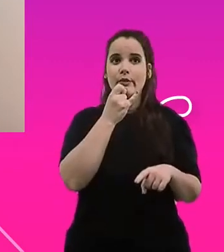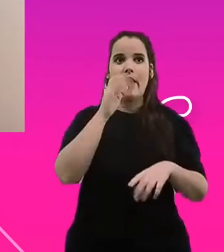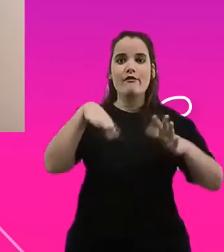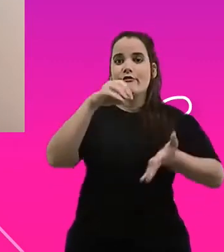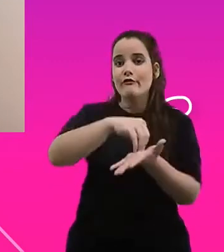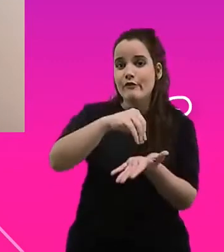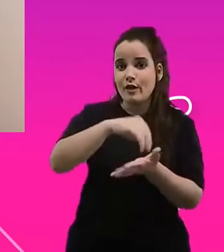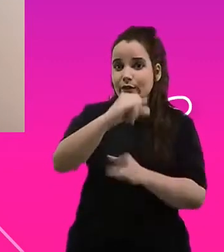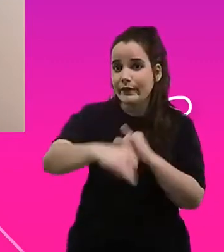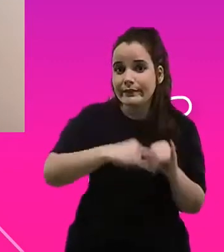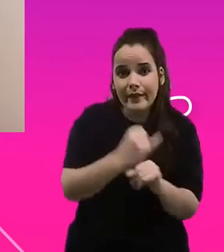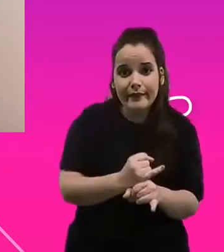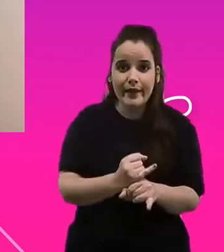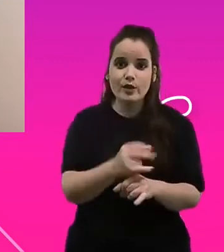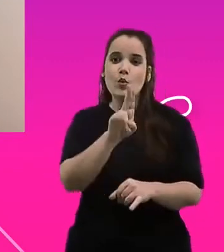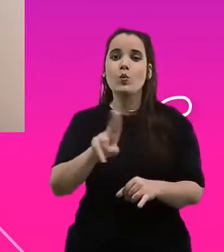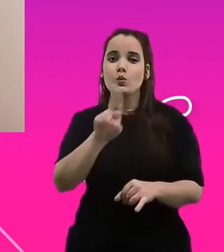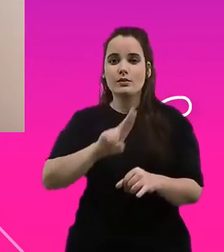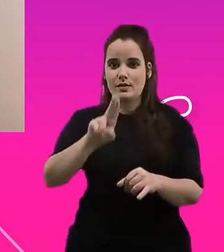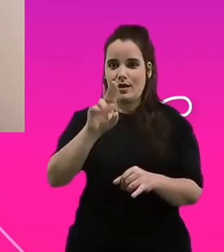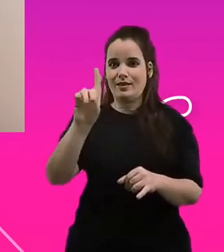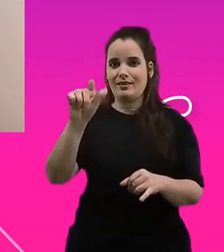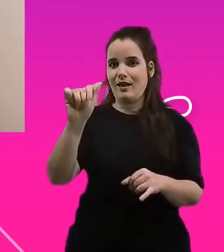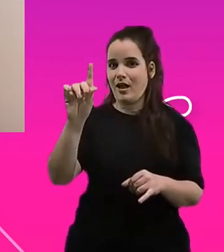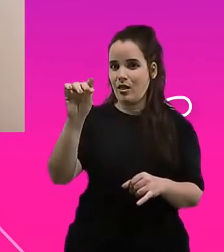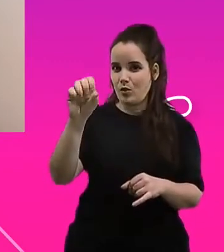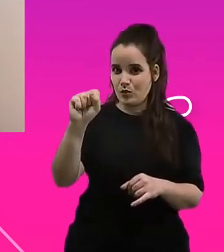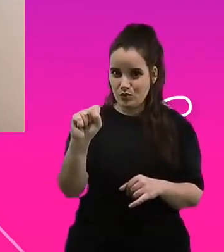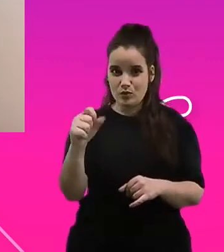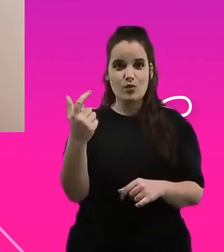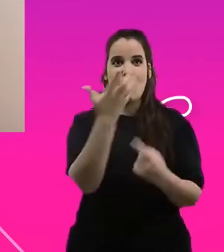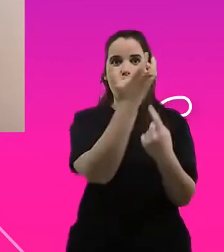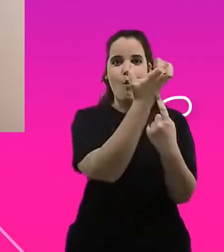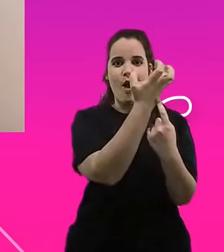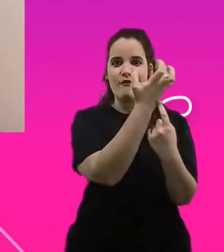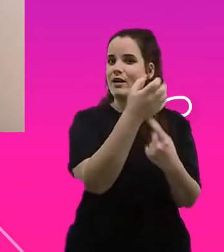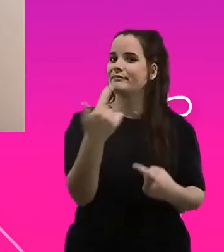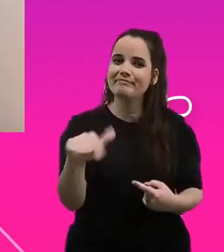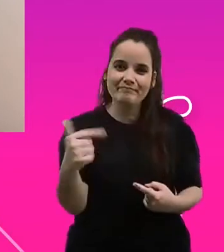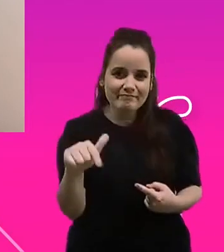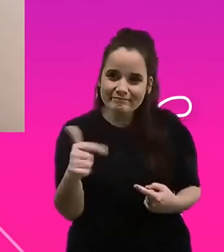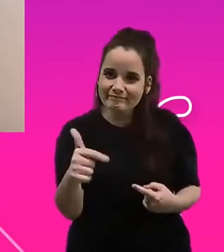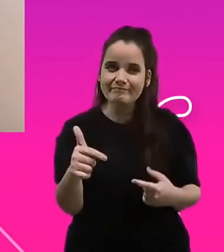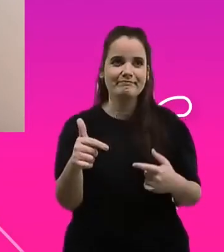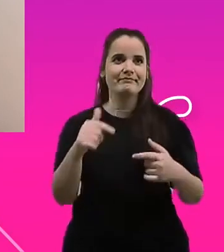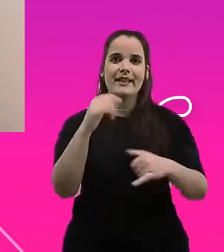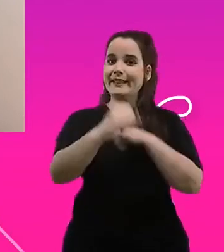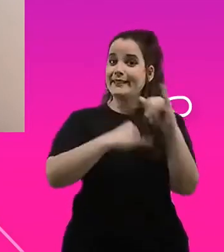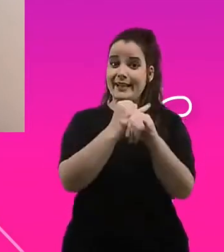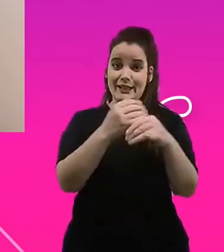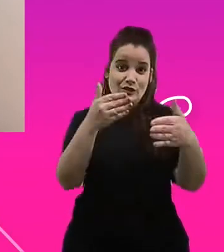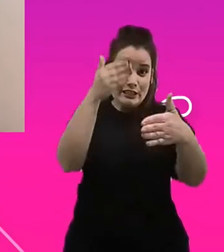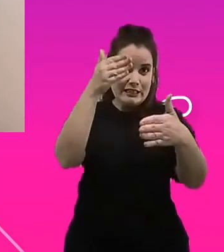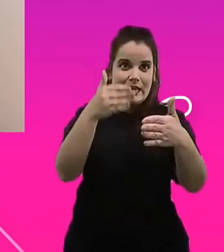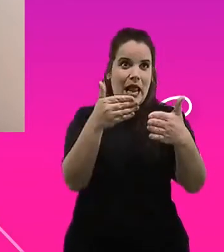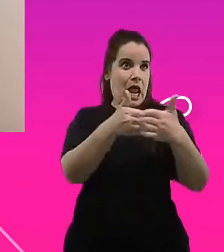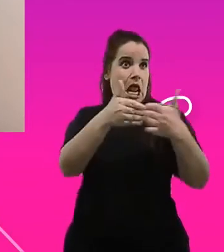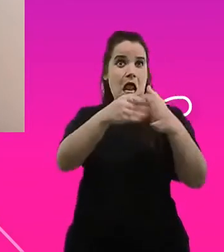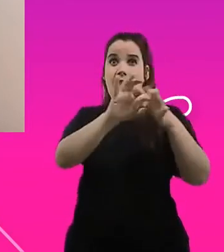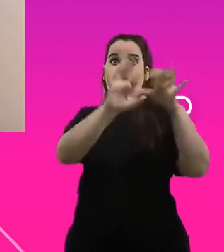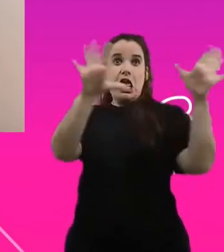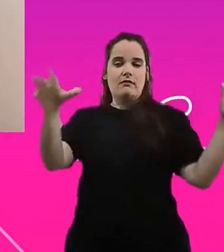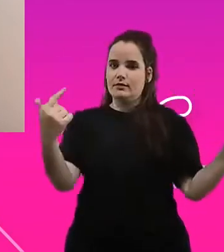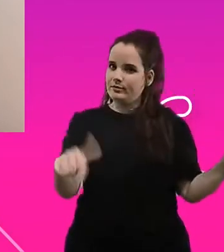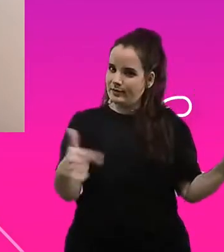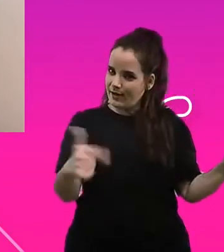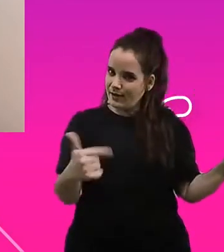mobile, né, tá num lugar que não tem Wi-Fi, não tem internet ilimitada, igual provavelmente todo mundo aqui nesse painel tem, então já é outro tipo de